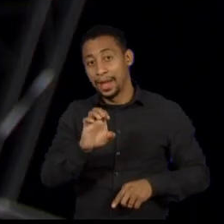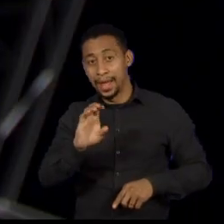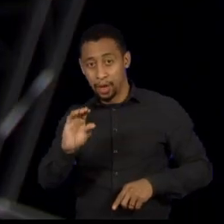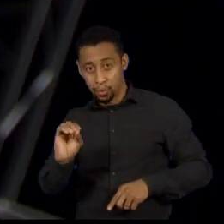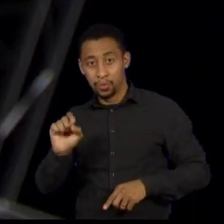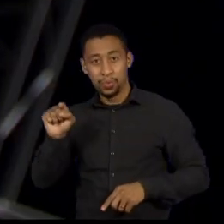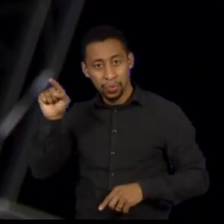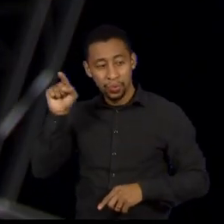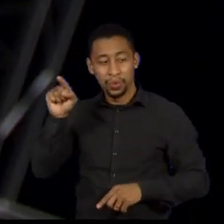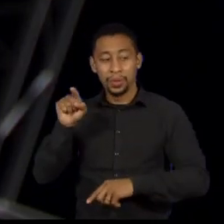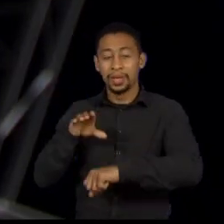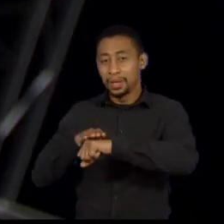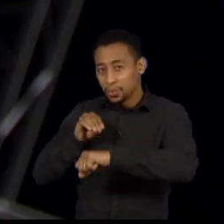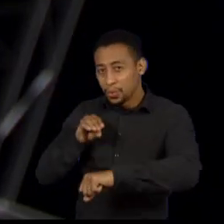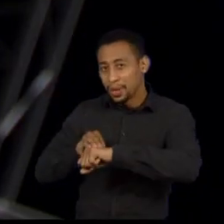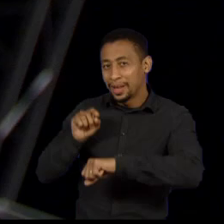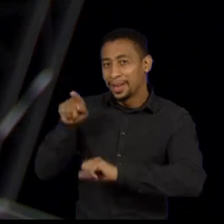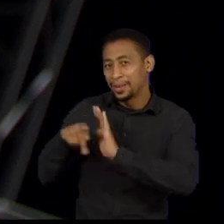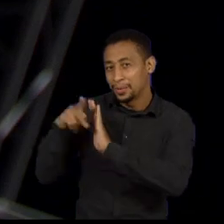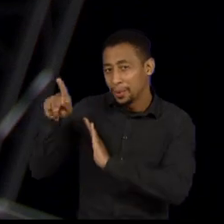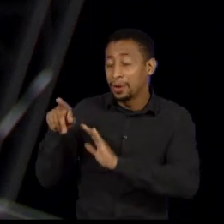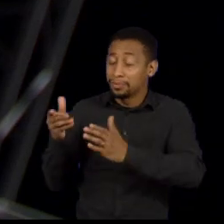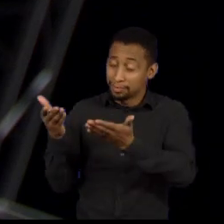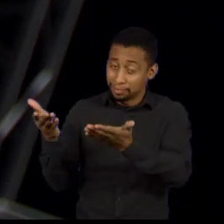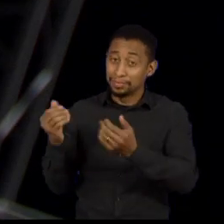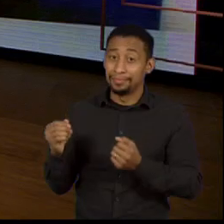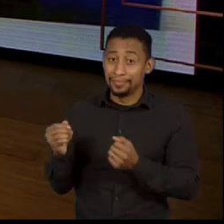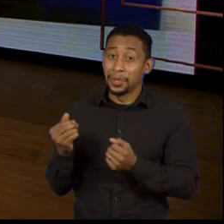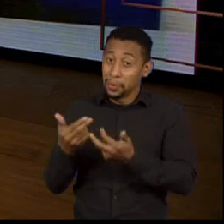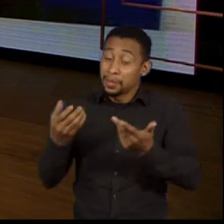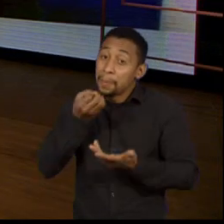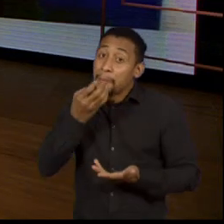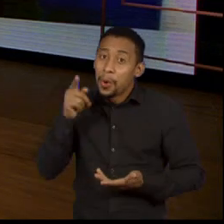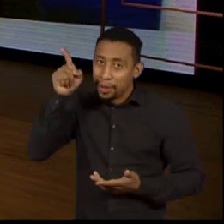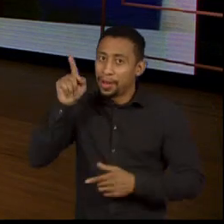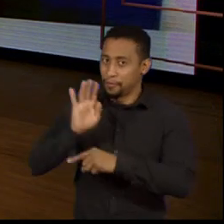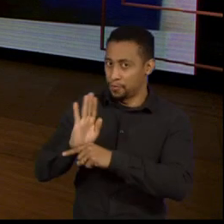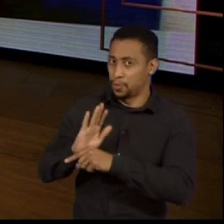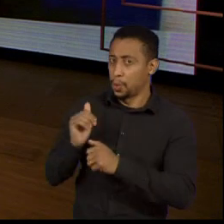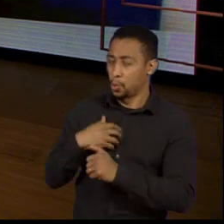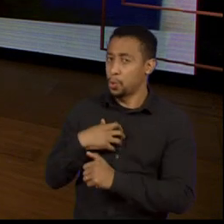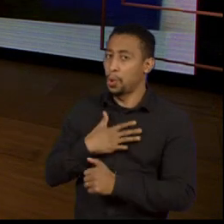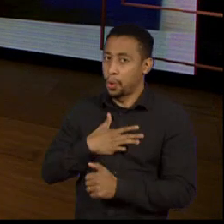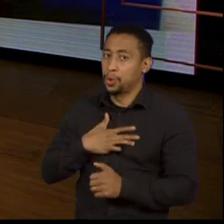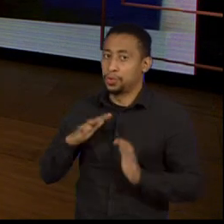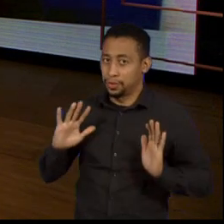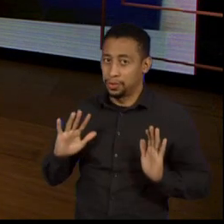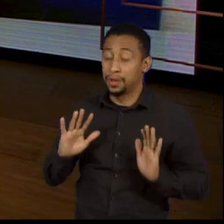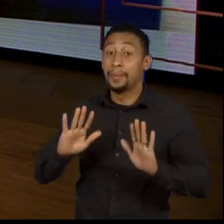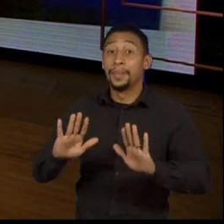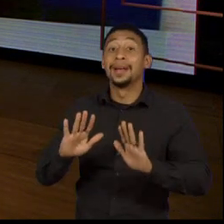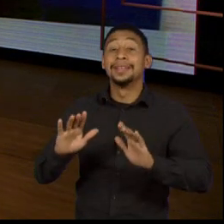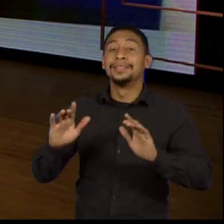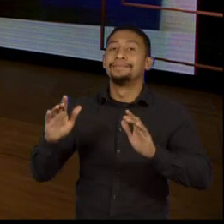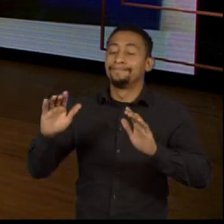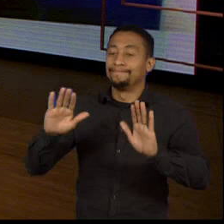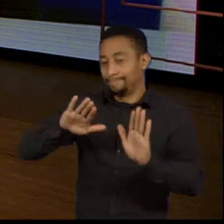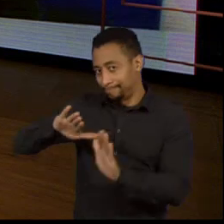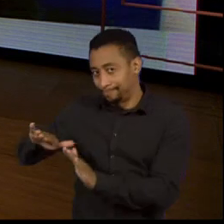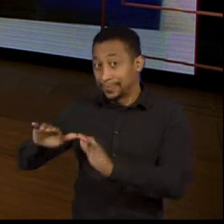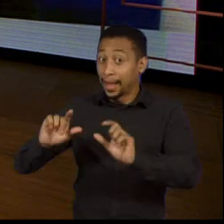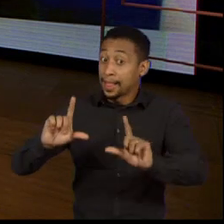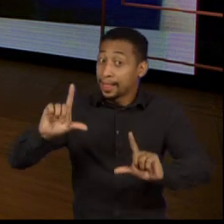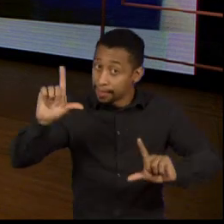eu gosto desse lado lá em cima também, acho que tem muita coisa boa. Mas, voltando à TV...